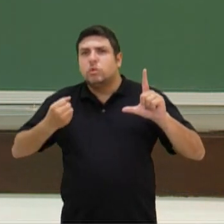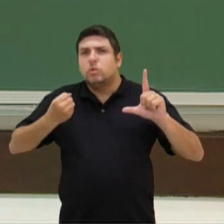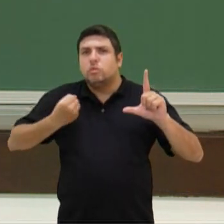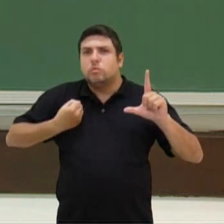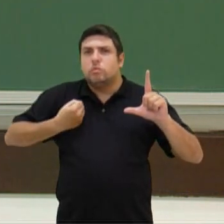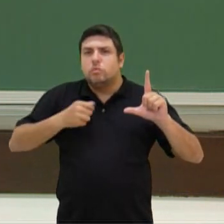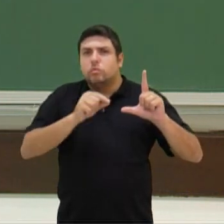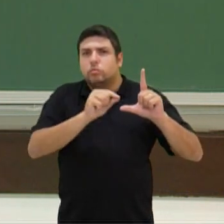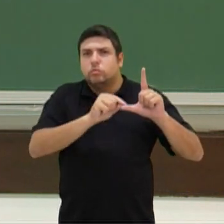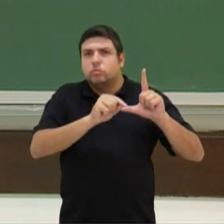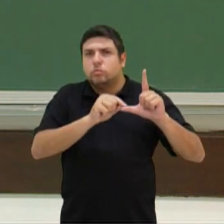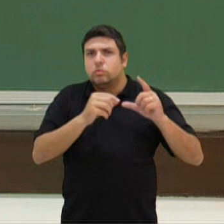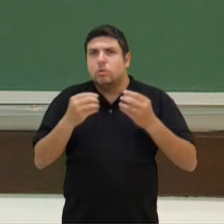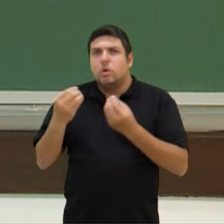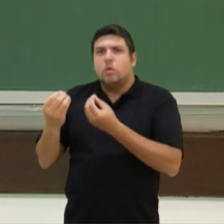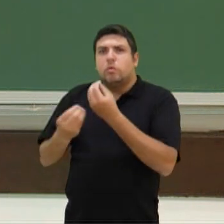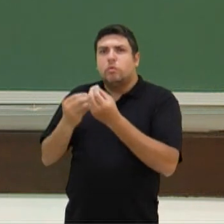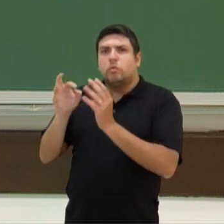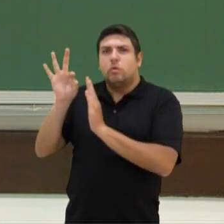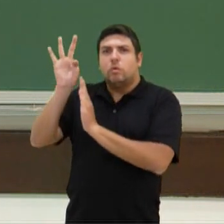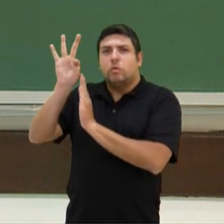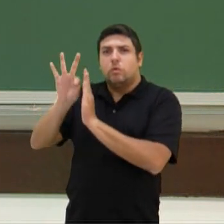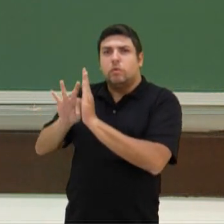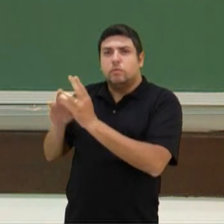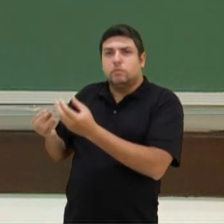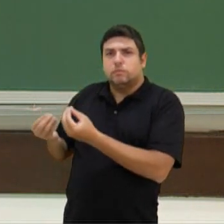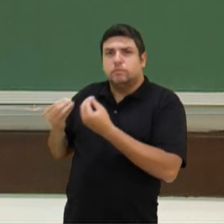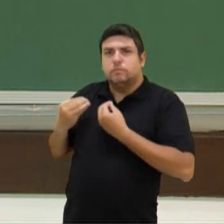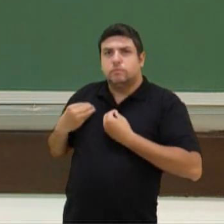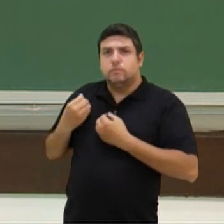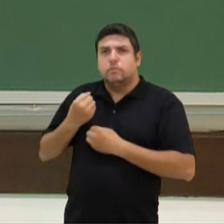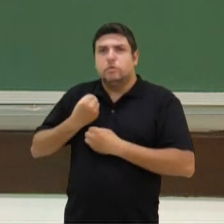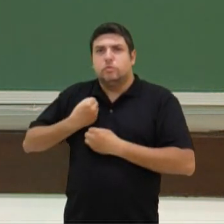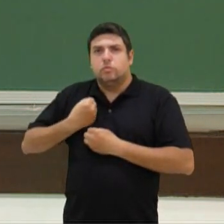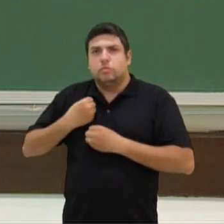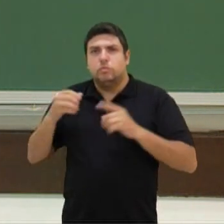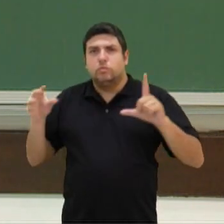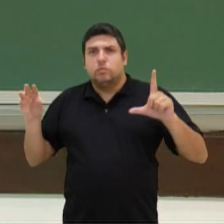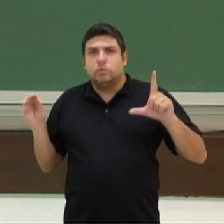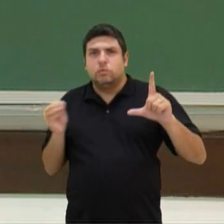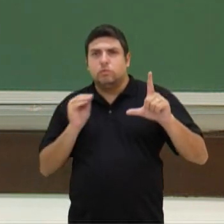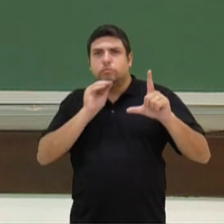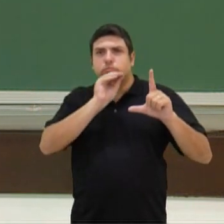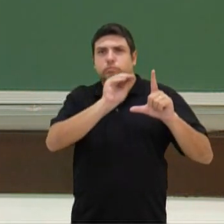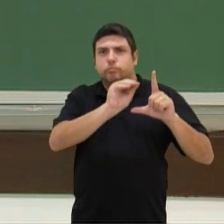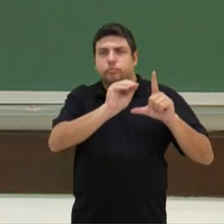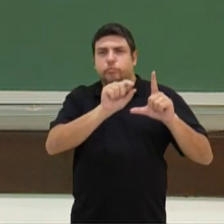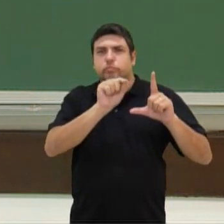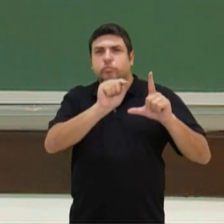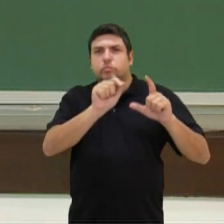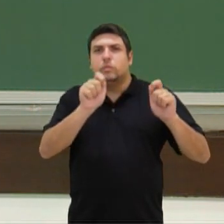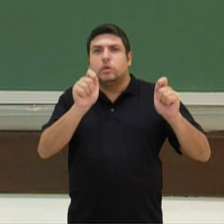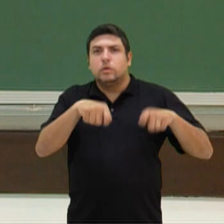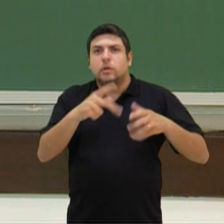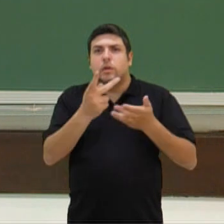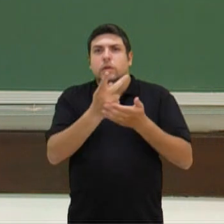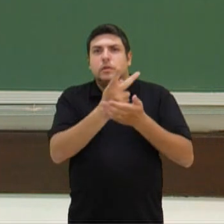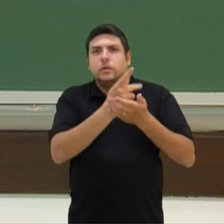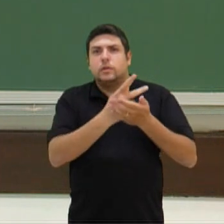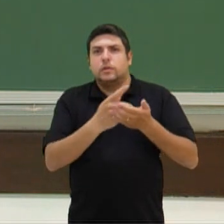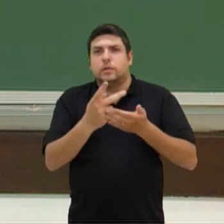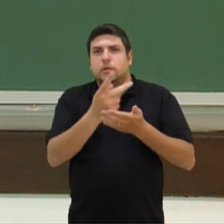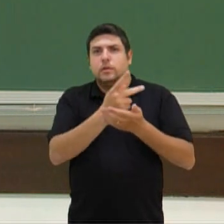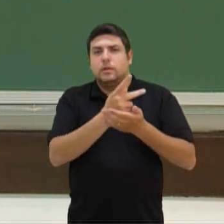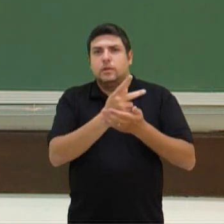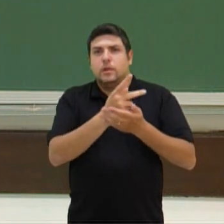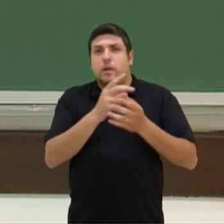pelo texto, ou pela questão, ou pelo exercício, você consegue identificar se a imagem que